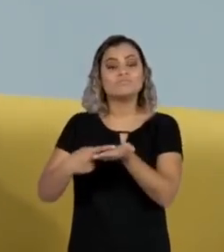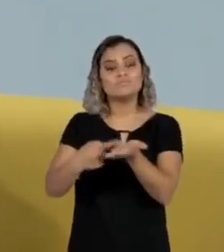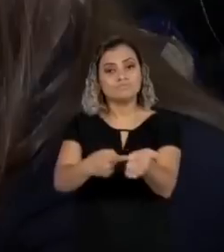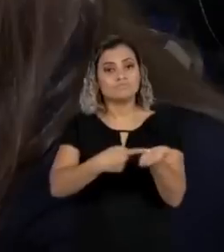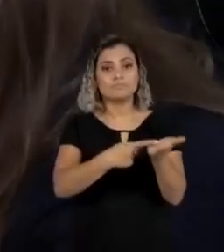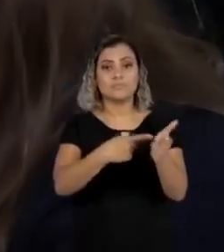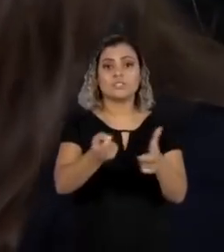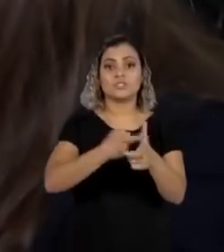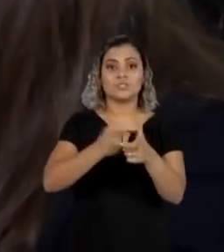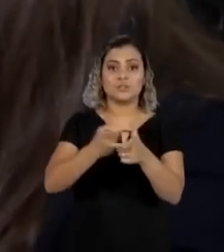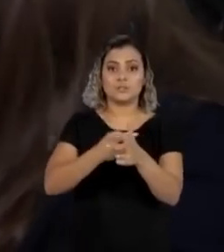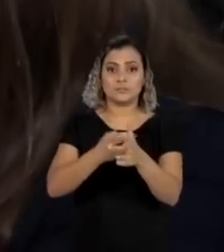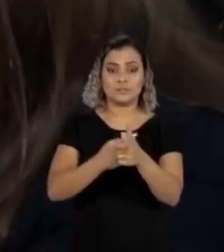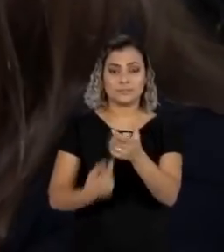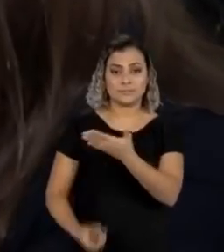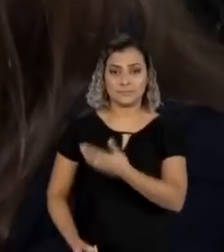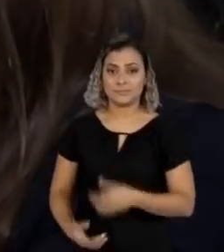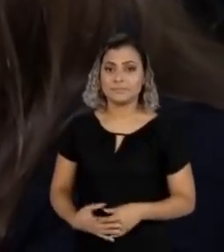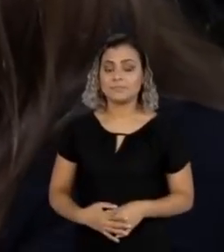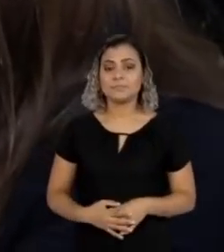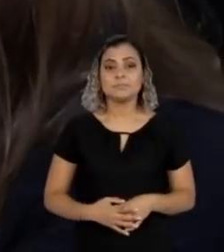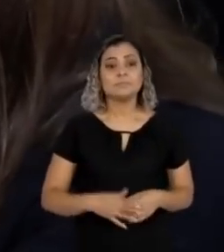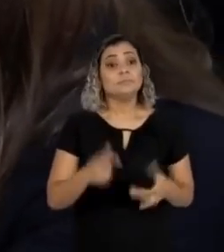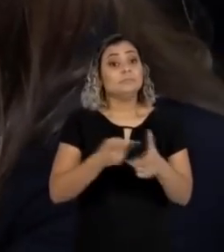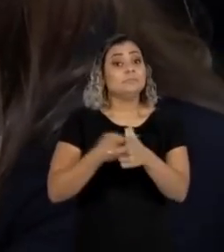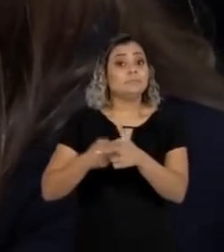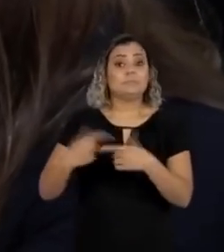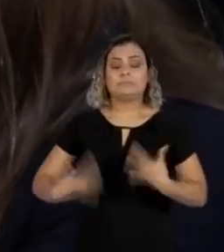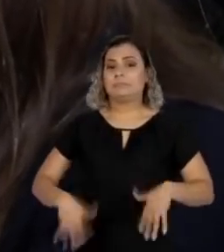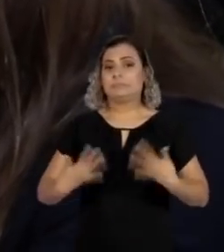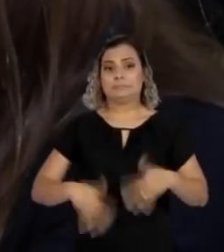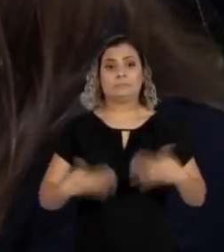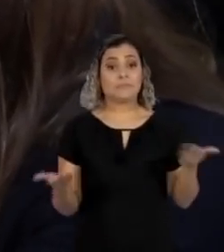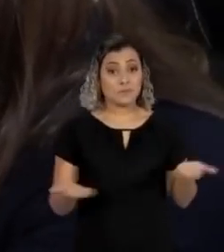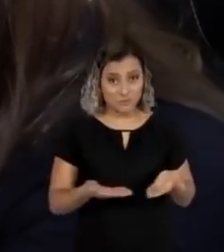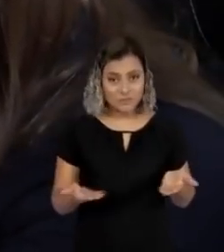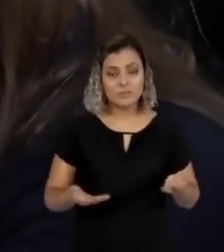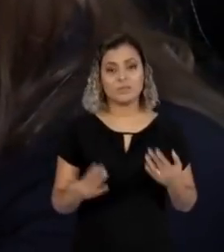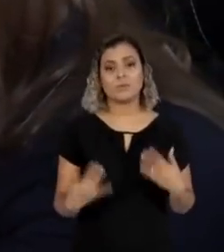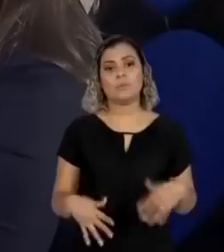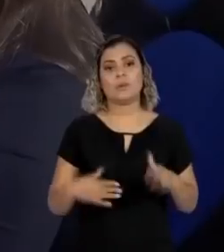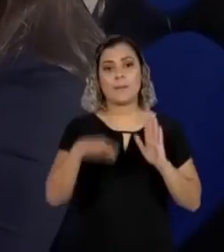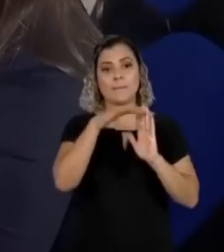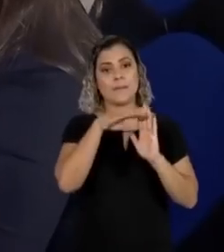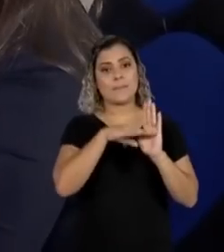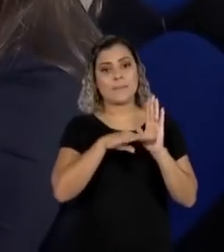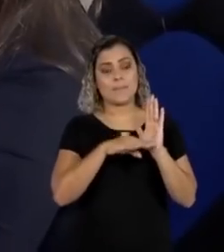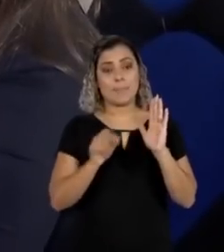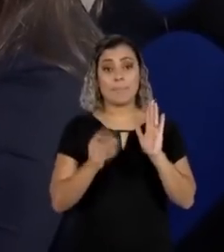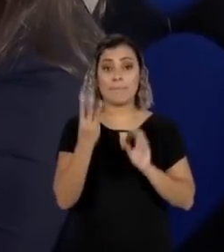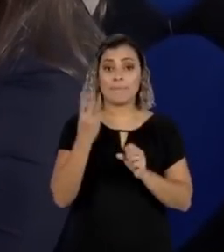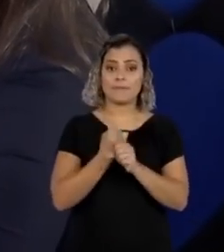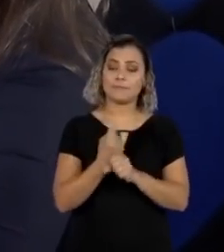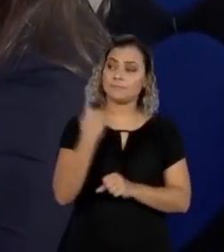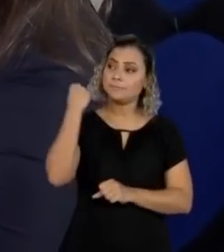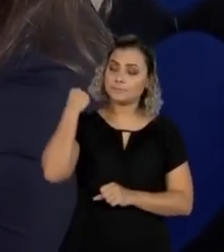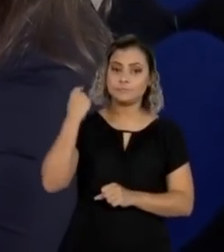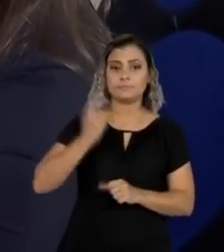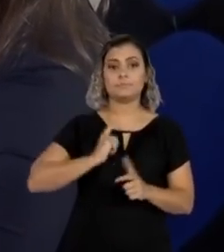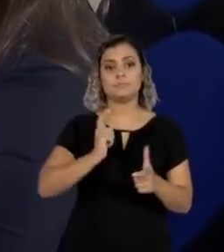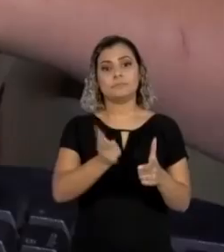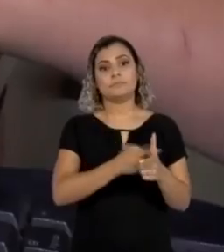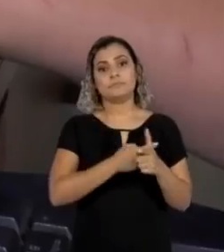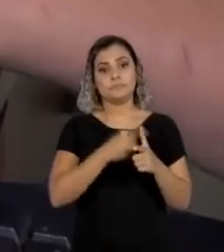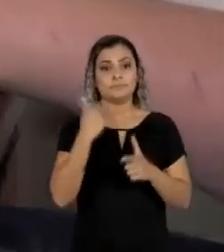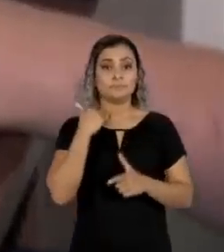fazer. As contas que a Débora faz hoje são uma espécie de lição de casa. Há 3 anos, ela assumiu uma dívida